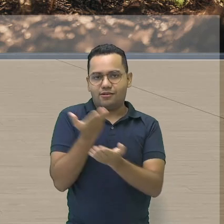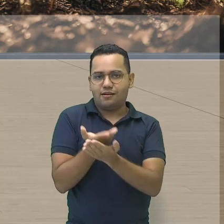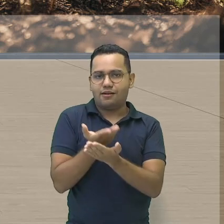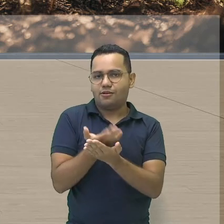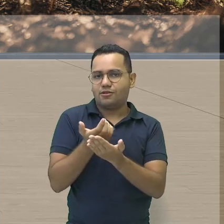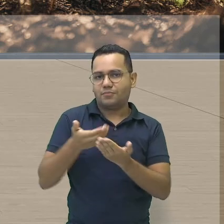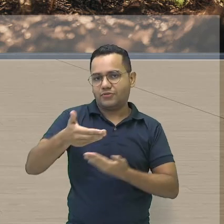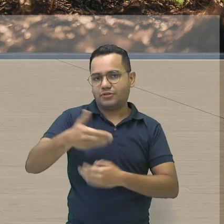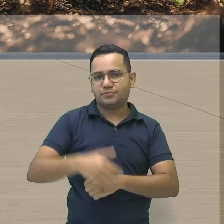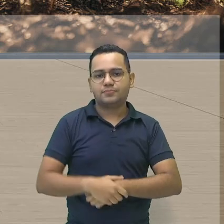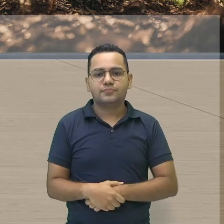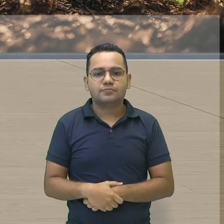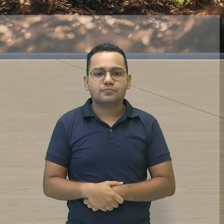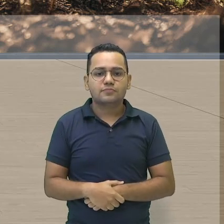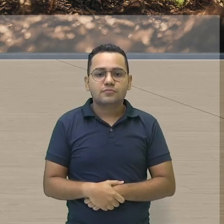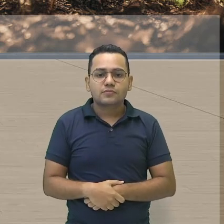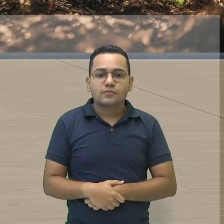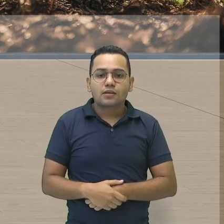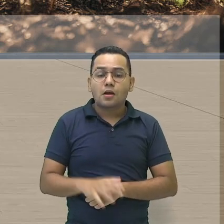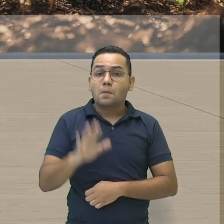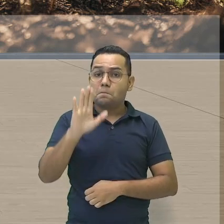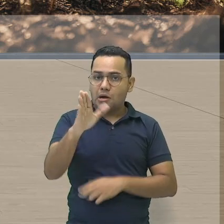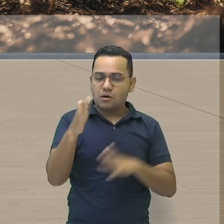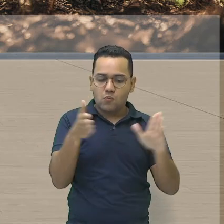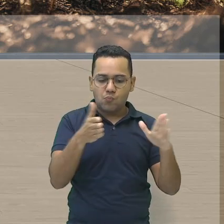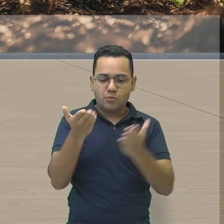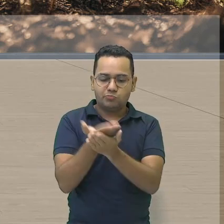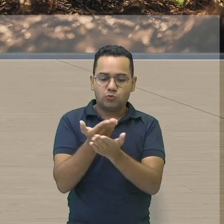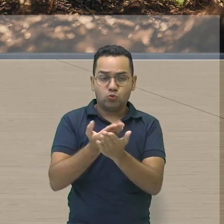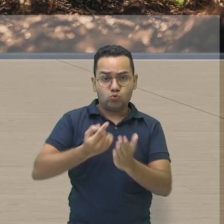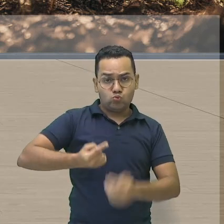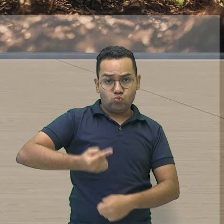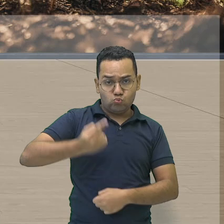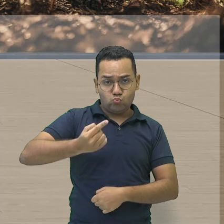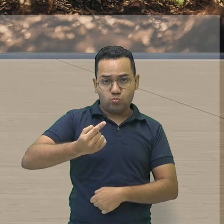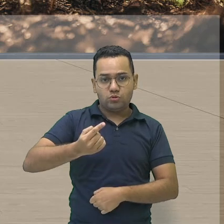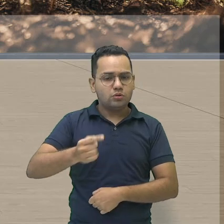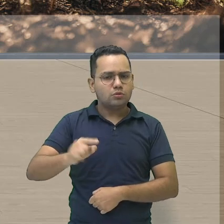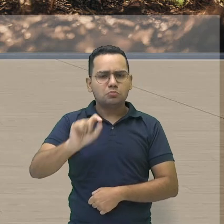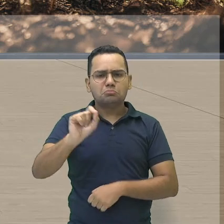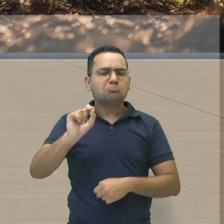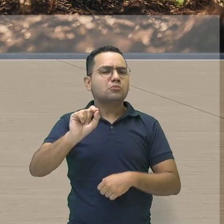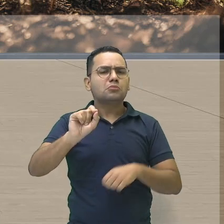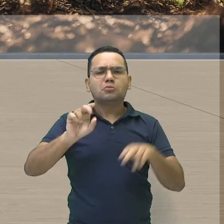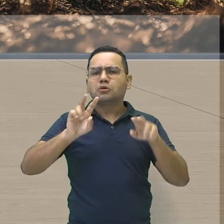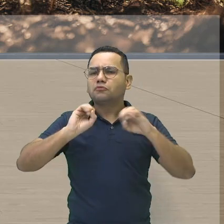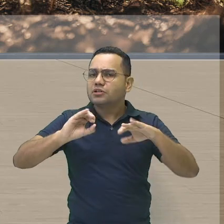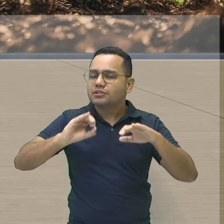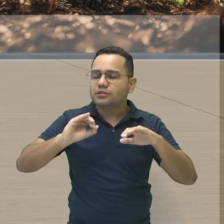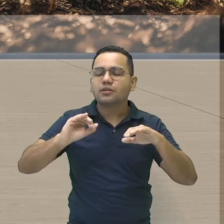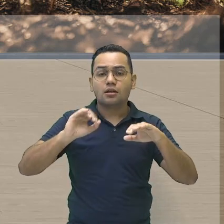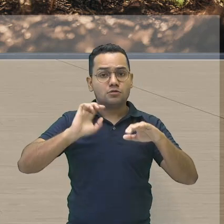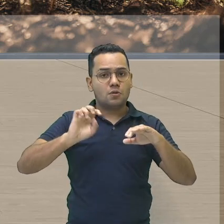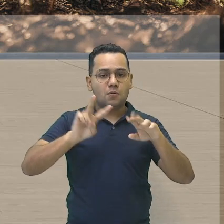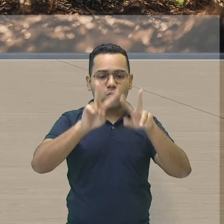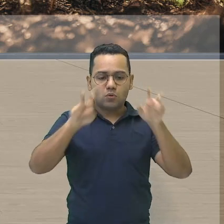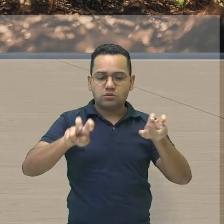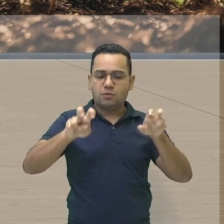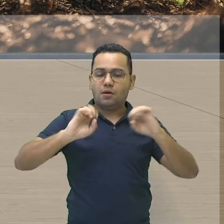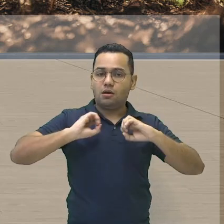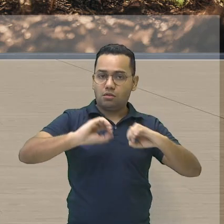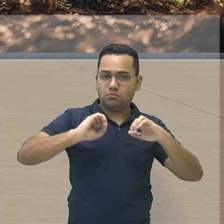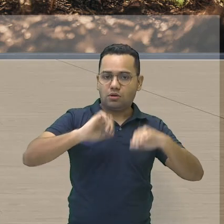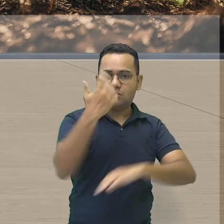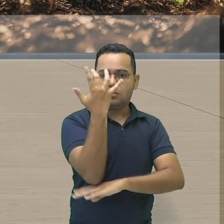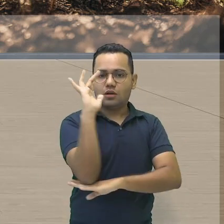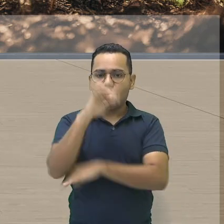de revisão. Bem, durante as aulas da unidade de número 1, nós falamos sobre educação ambiental, e é um